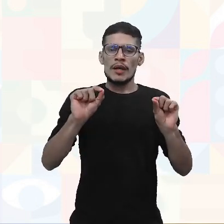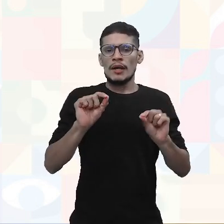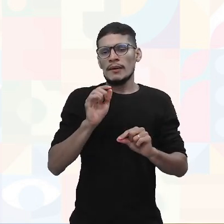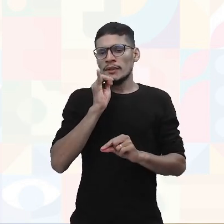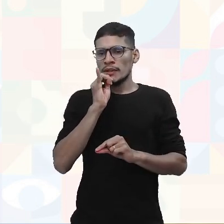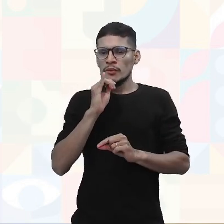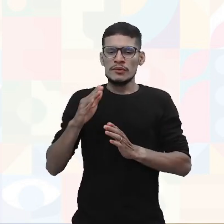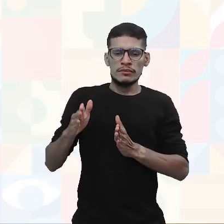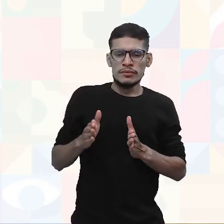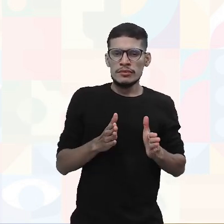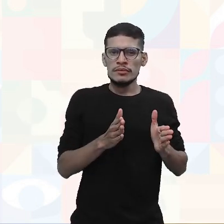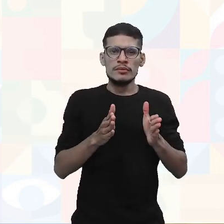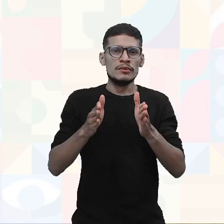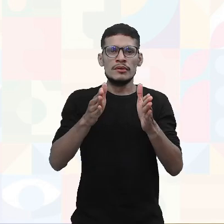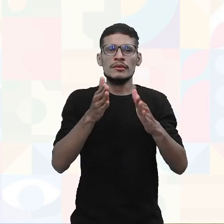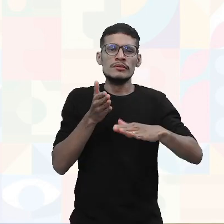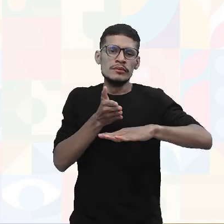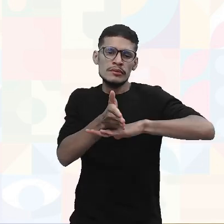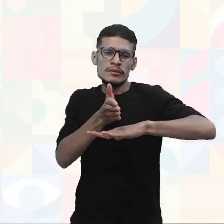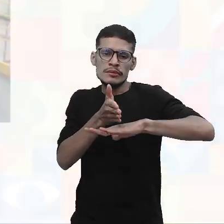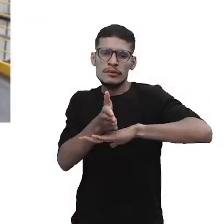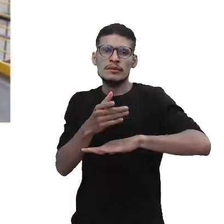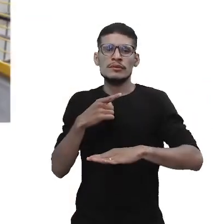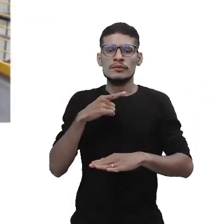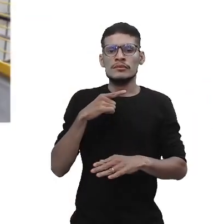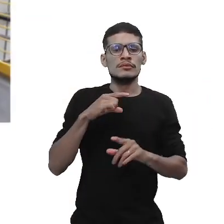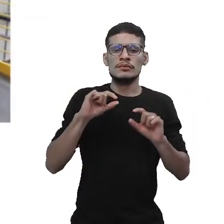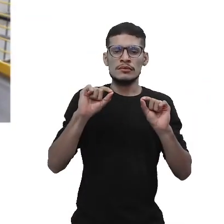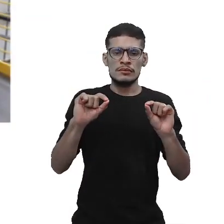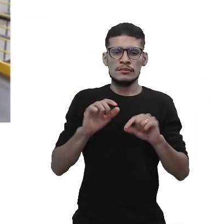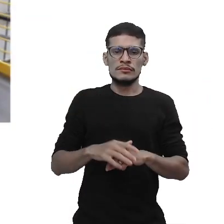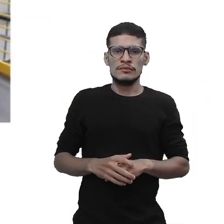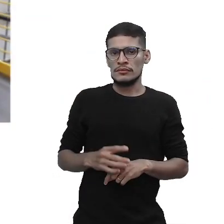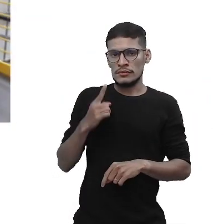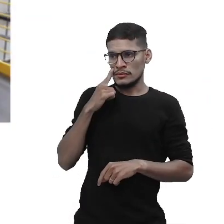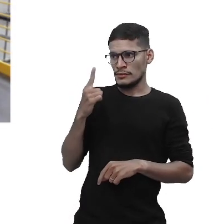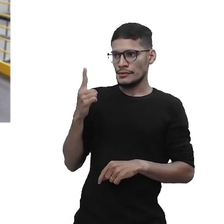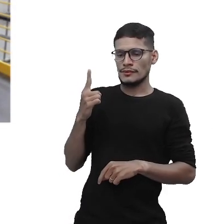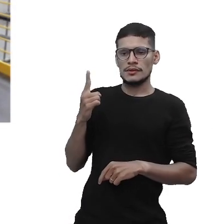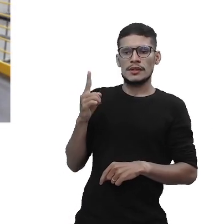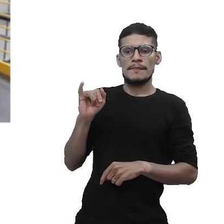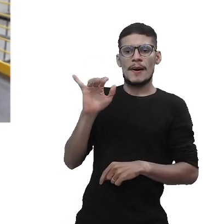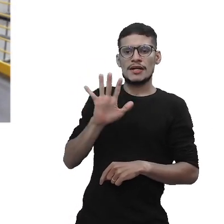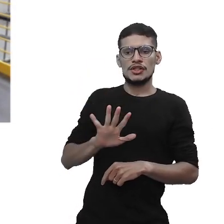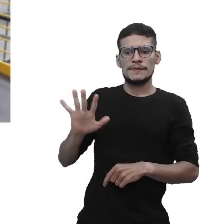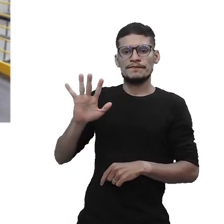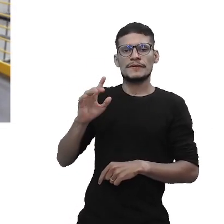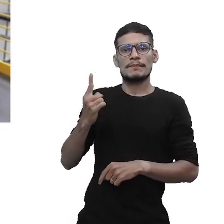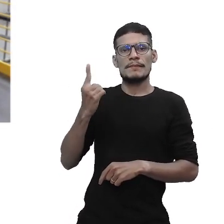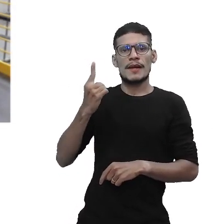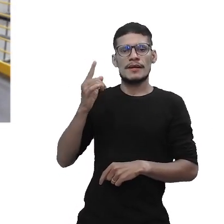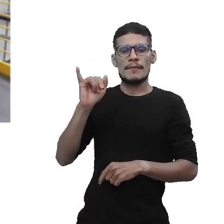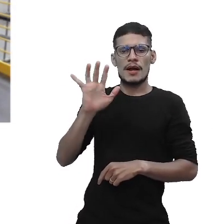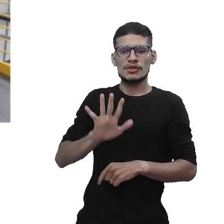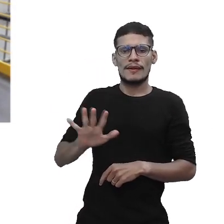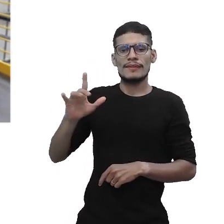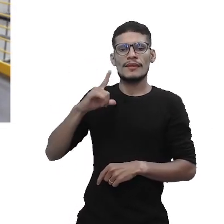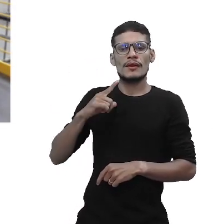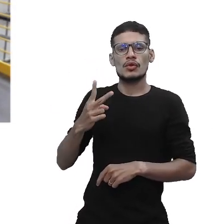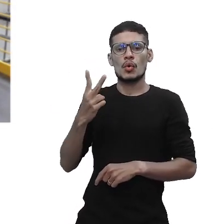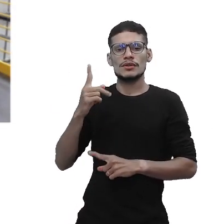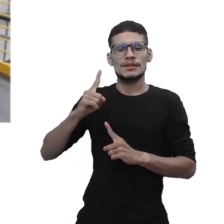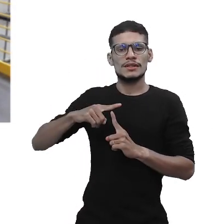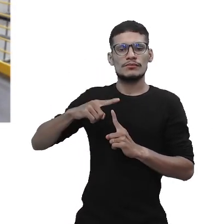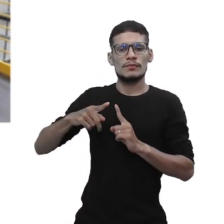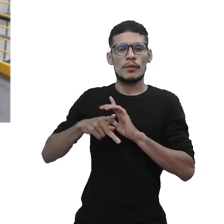de acesso, eu vou destacar para vocês o seguinte. Nessa imagem a gente vai estar vendo dois tipos de